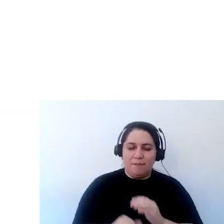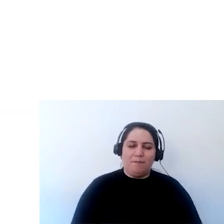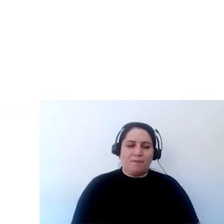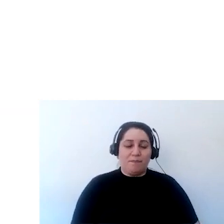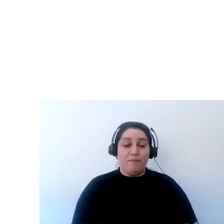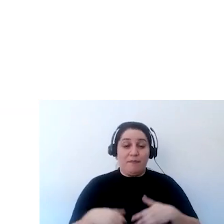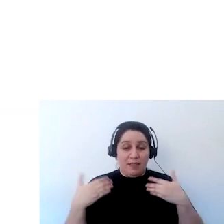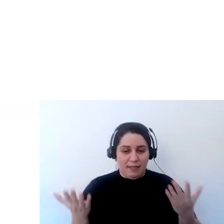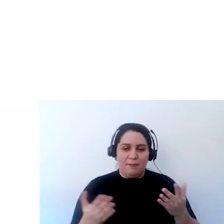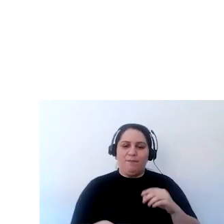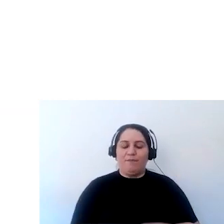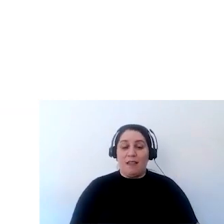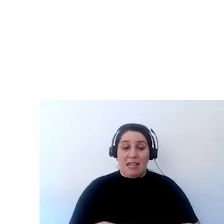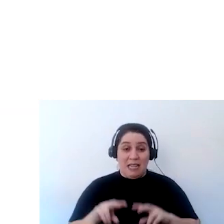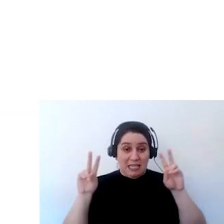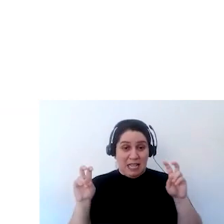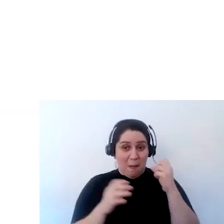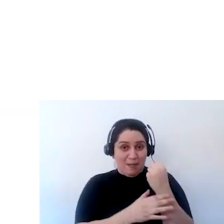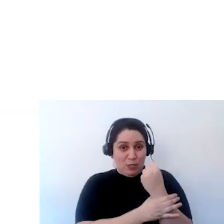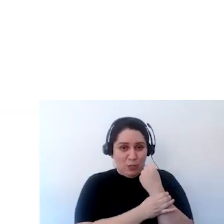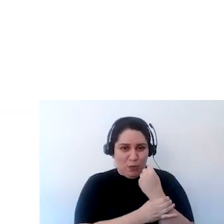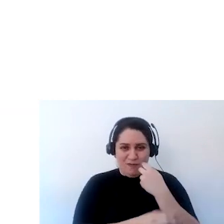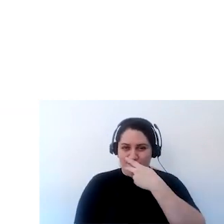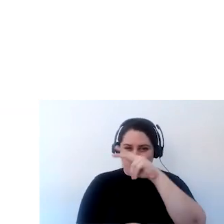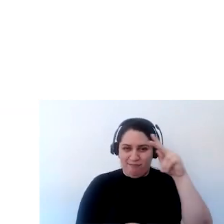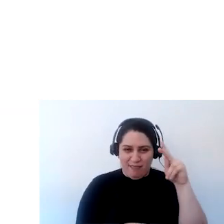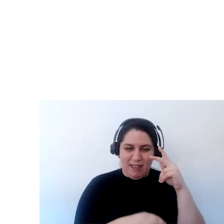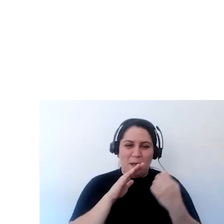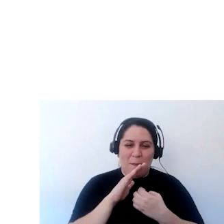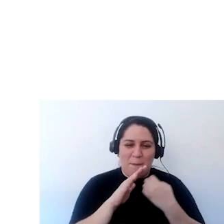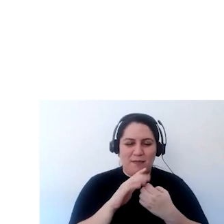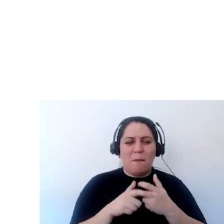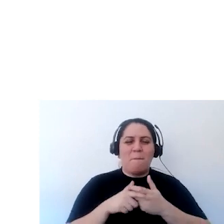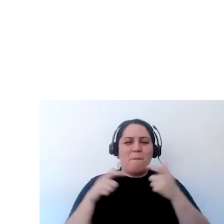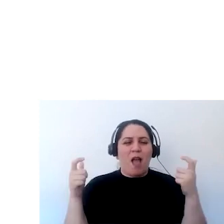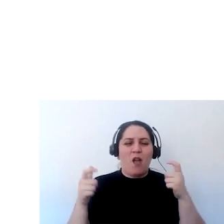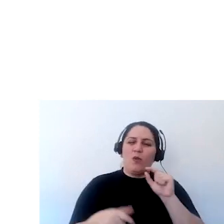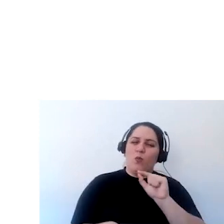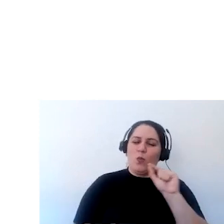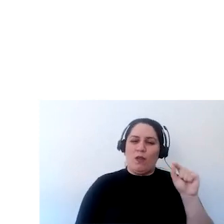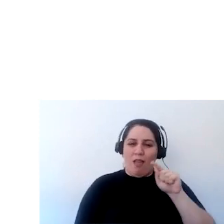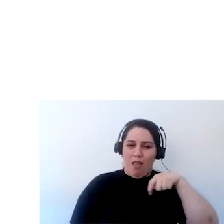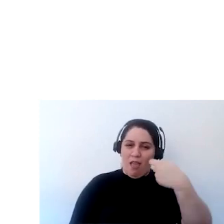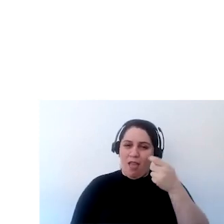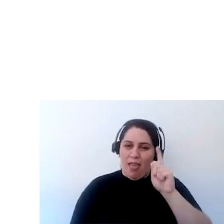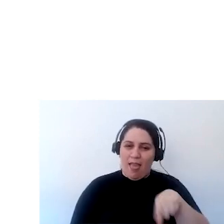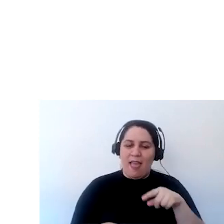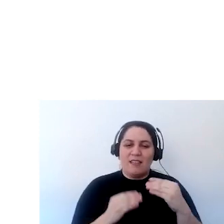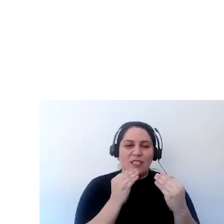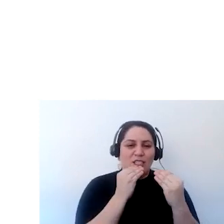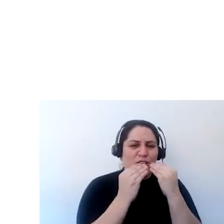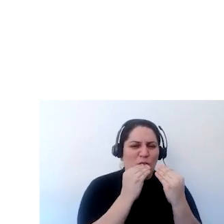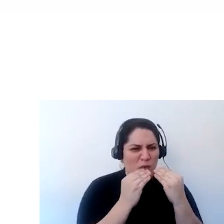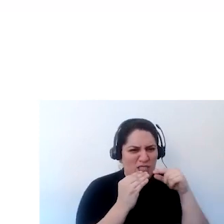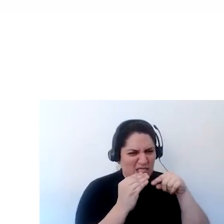Bem, a segurança nessas empresas, né, ela é comumente chamada de segurança sanduíche.